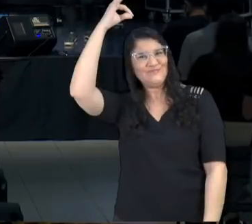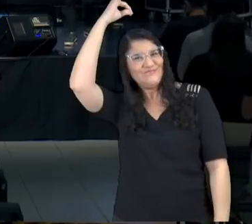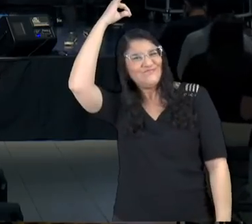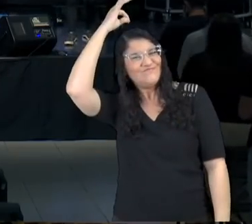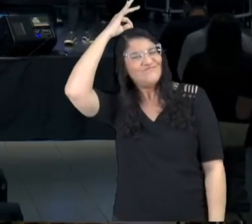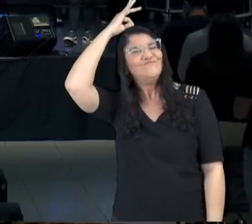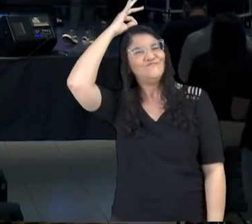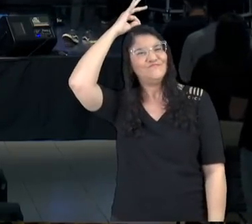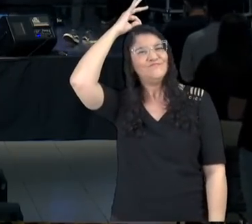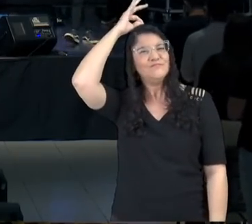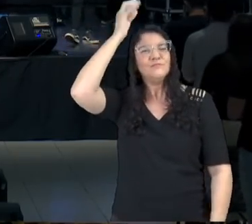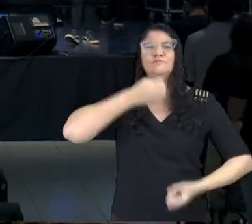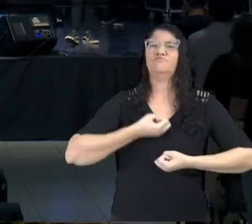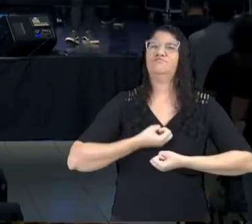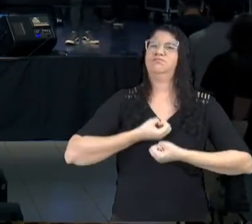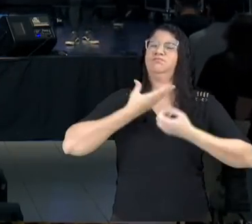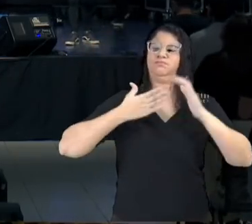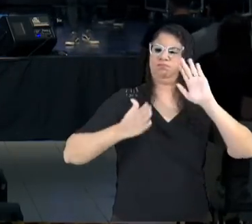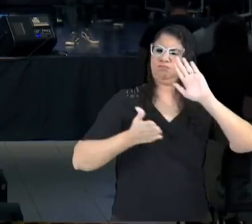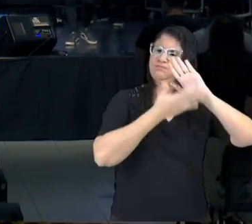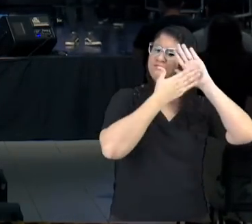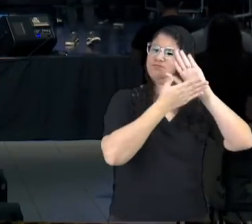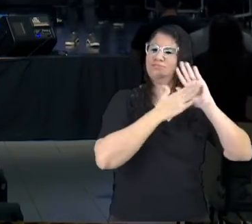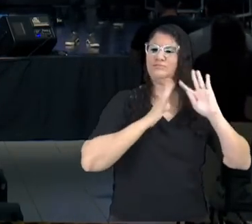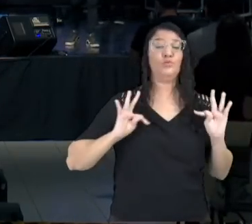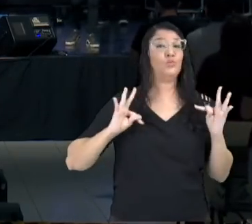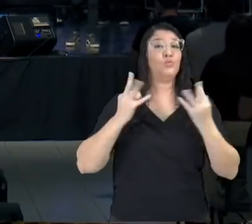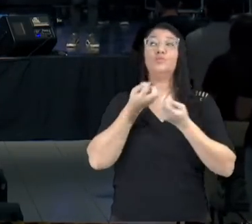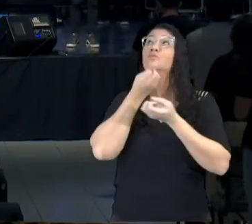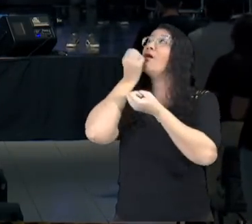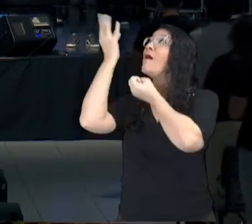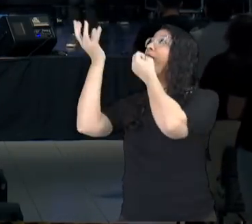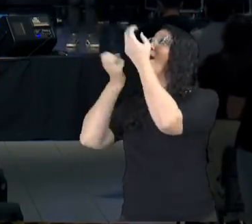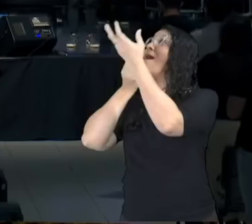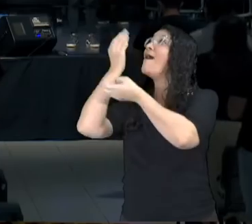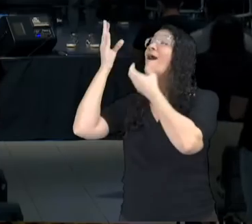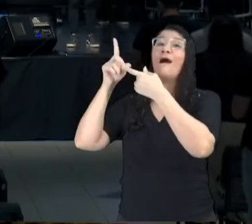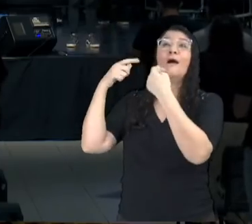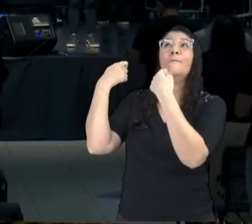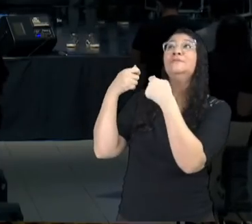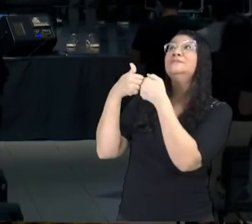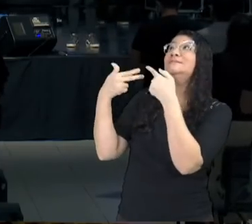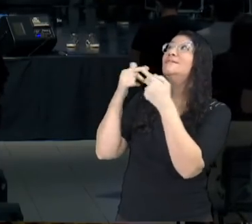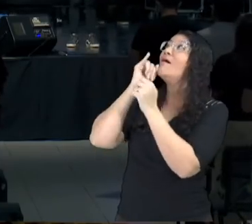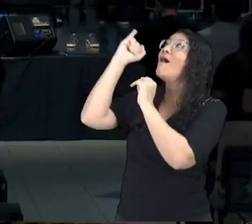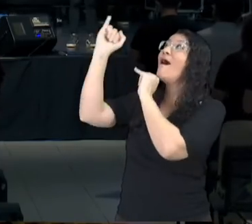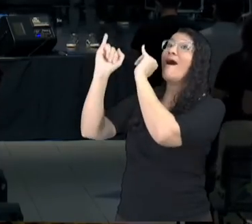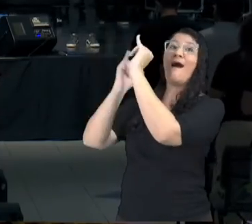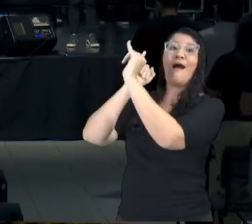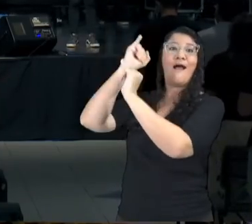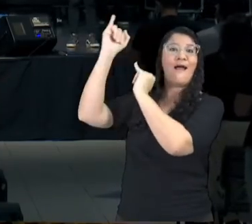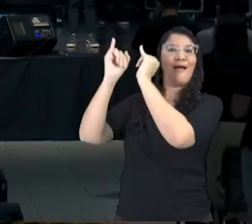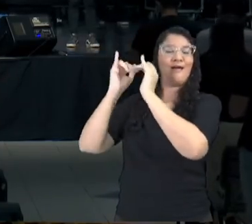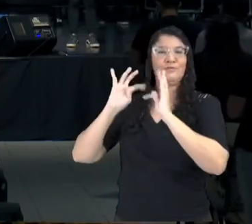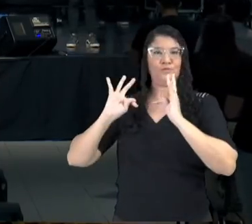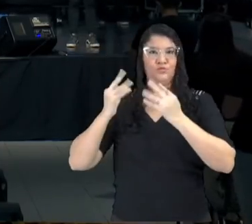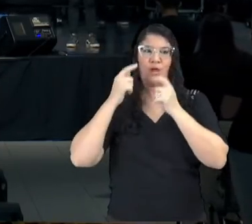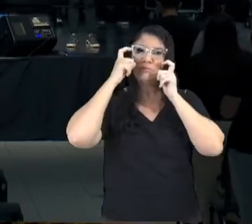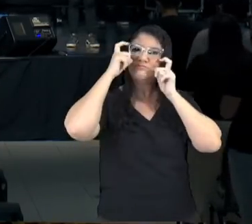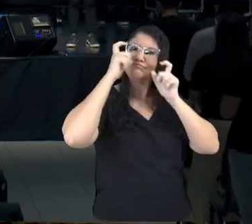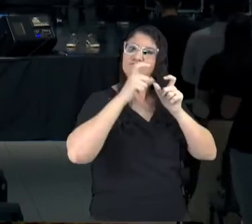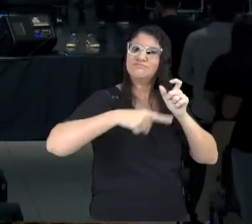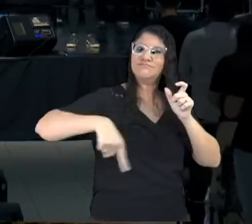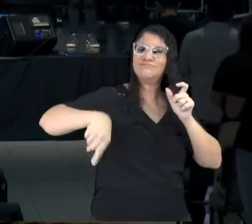louvor, sabe, para dizer ao Pai tudo aquilo que ele precisa ouvir, tudo aquilo que Ele almeja ouvir de cada um dos Seus filhos. Nós somos os